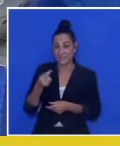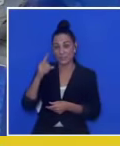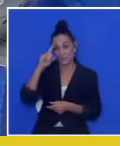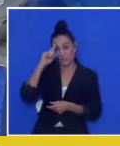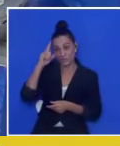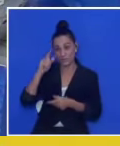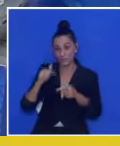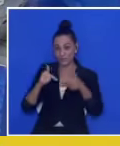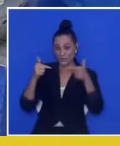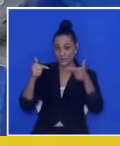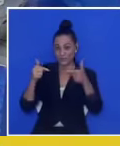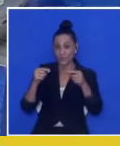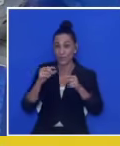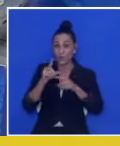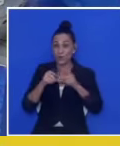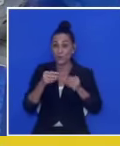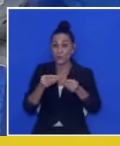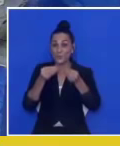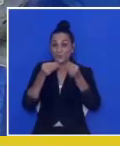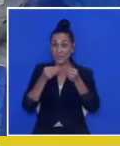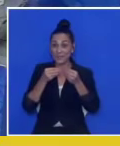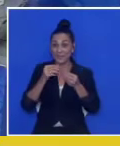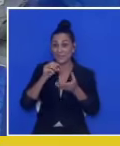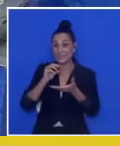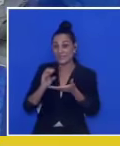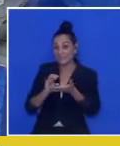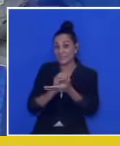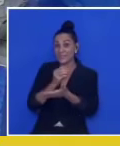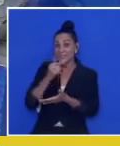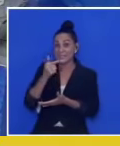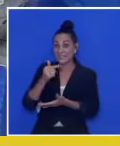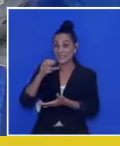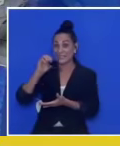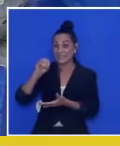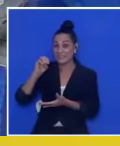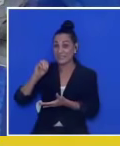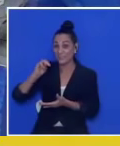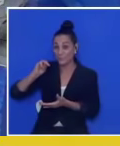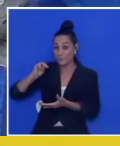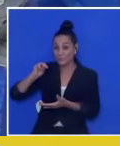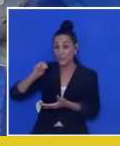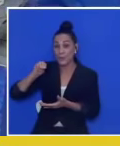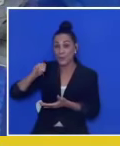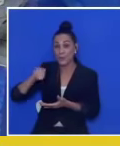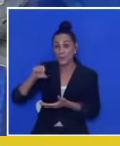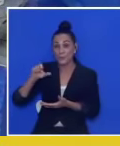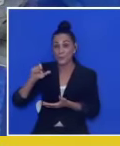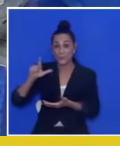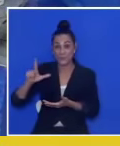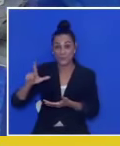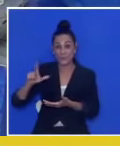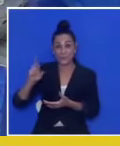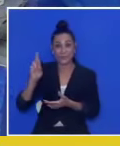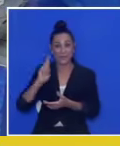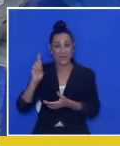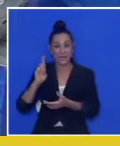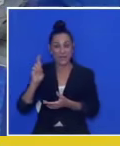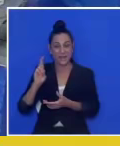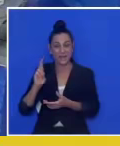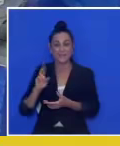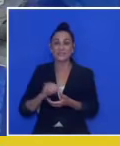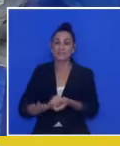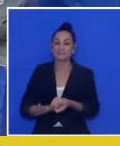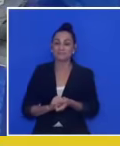436 do Dia de Sorte, com o prêmio estimado em R$ 700 mil. Lembrando que o valor exato de premiação será